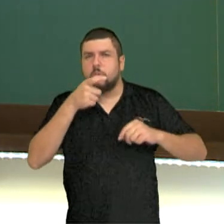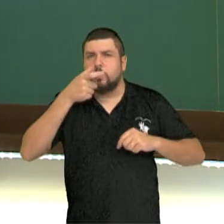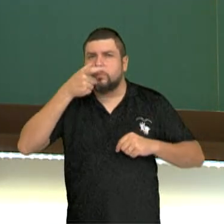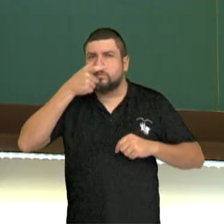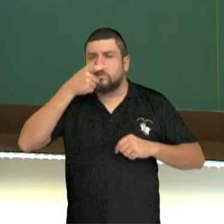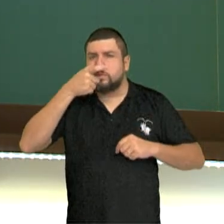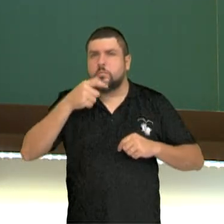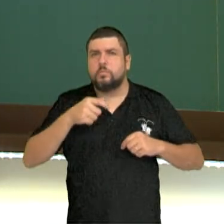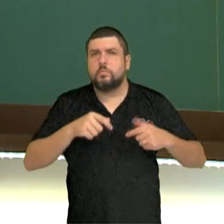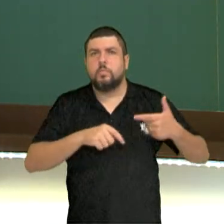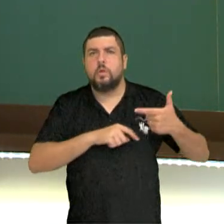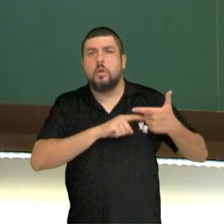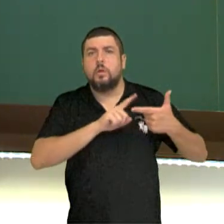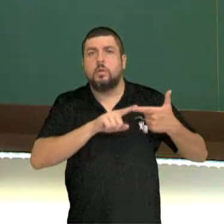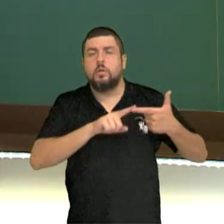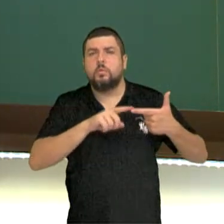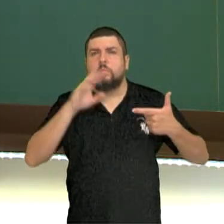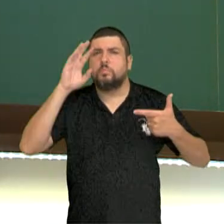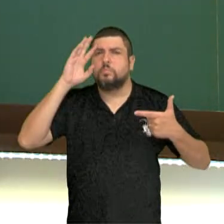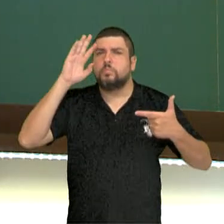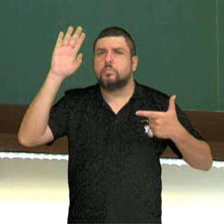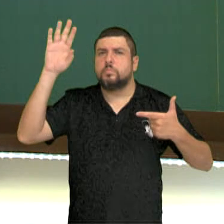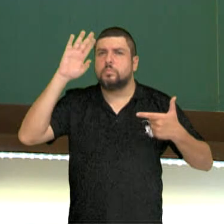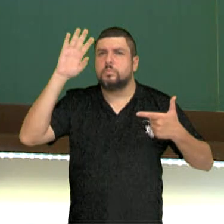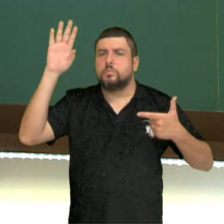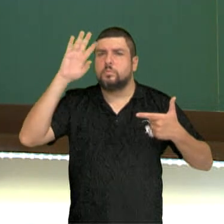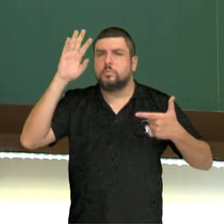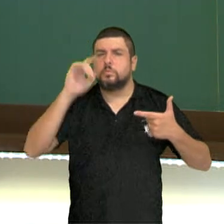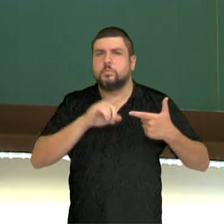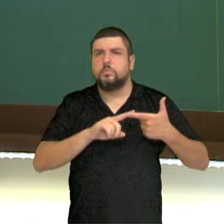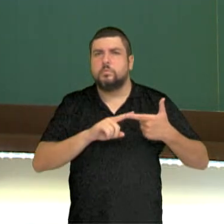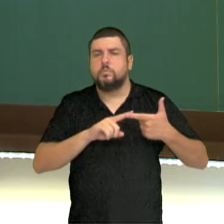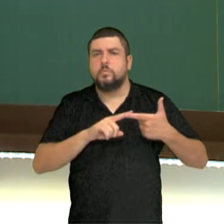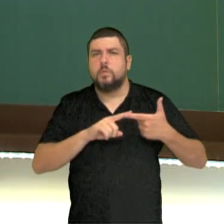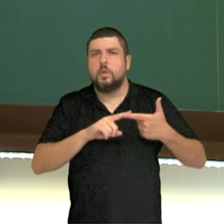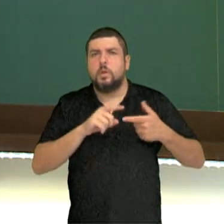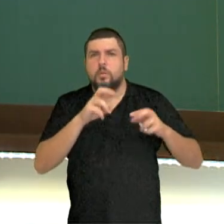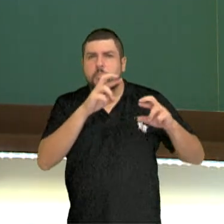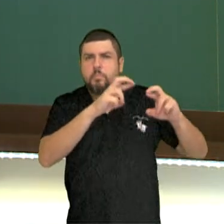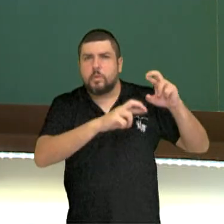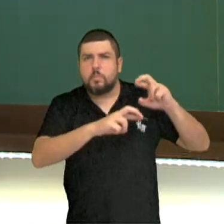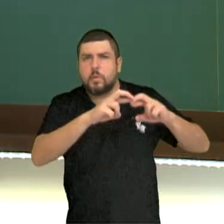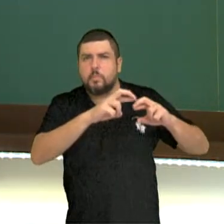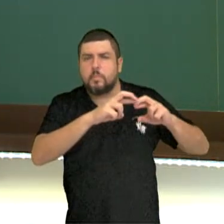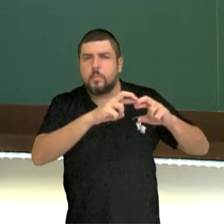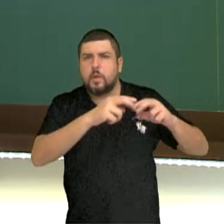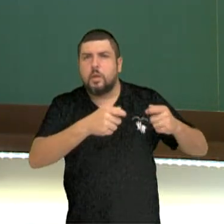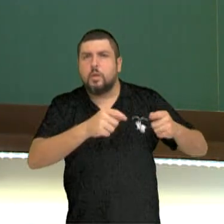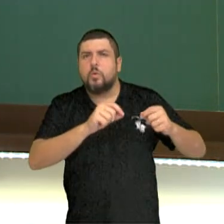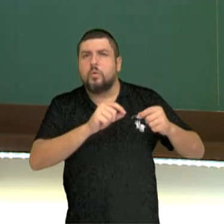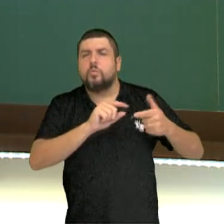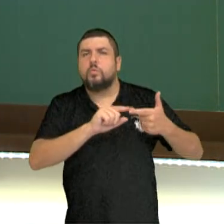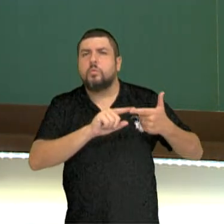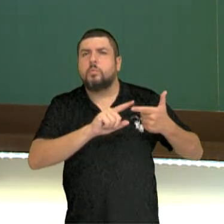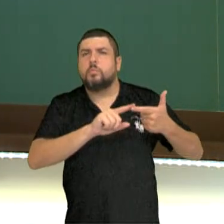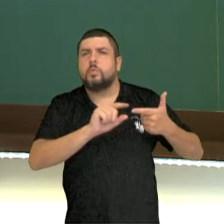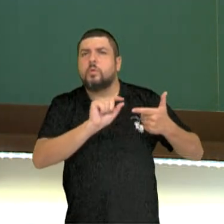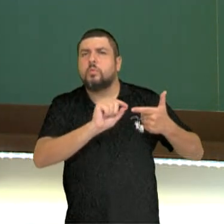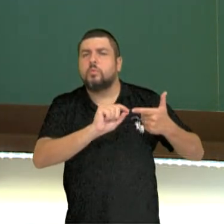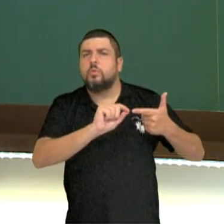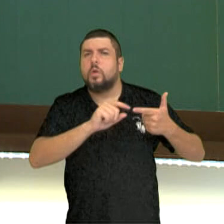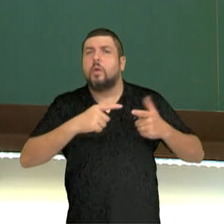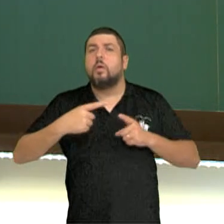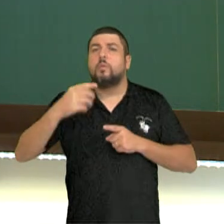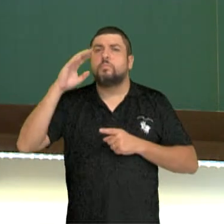observação do fenômeno, formulação de hipóteses, como toda ciência tem hipóteses, hipótese, aquilo que antecipa uma tese, aquilo